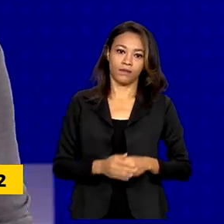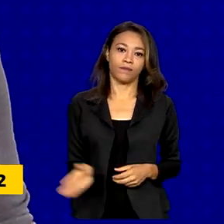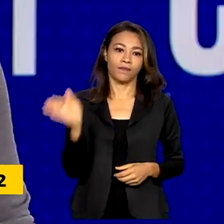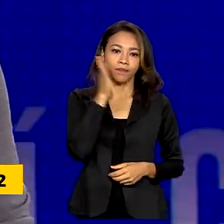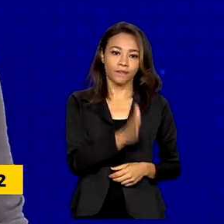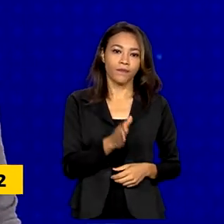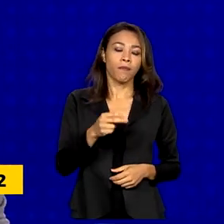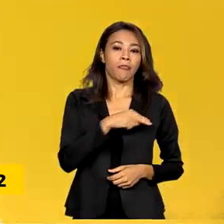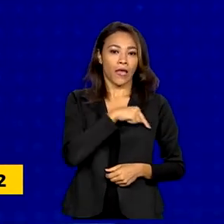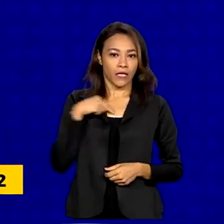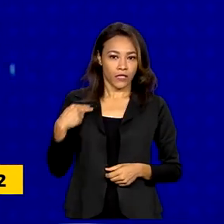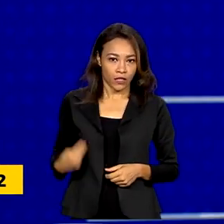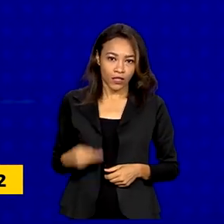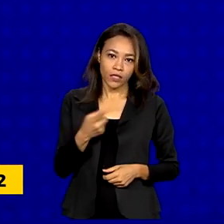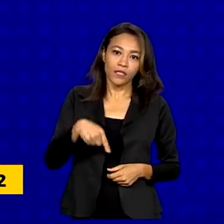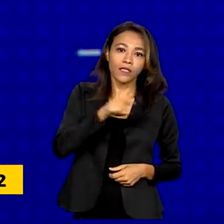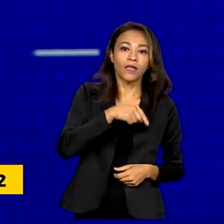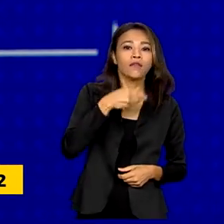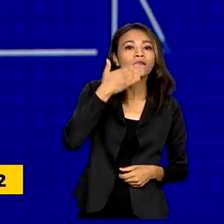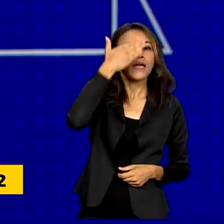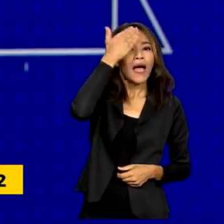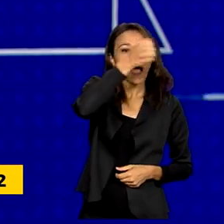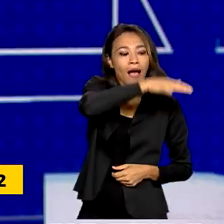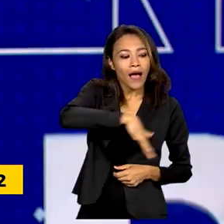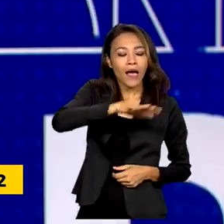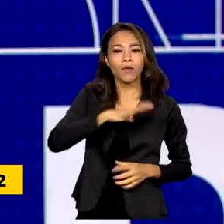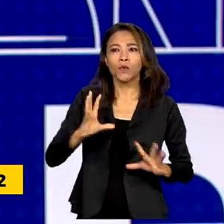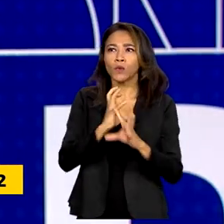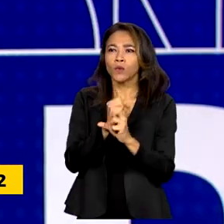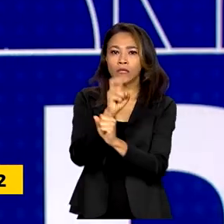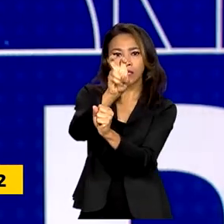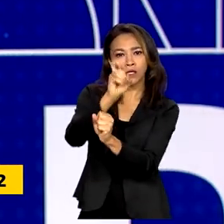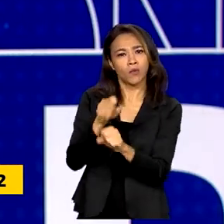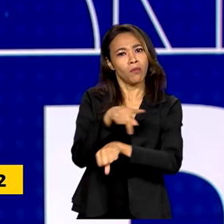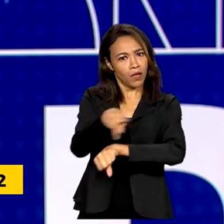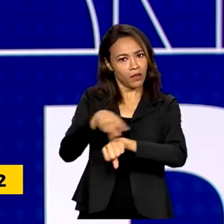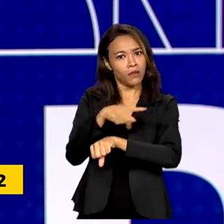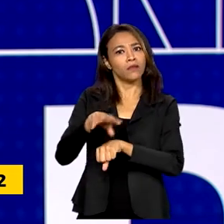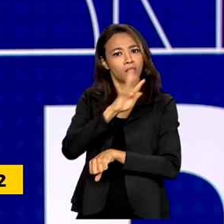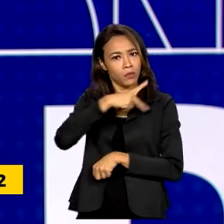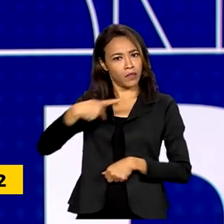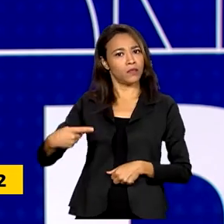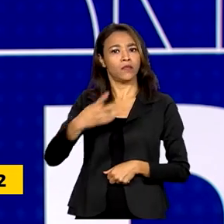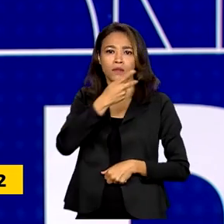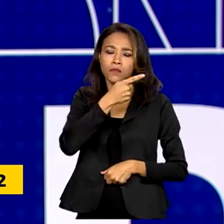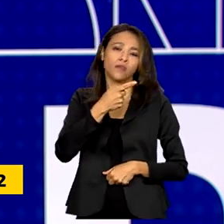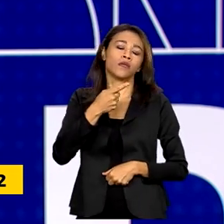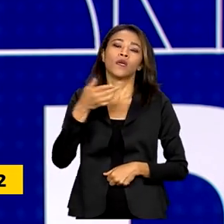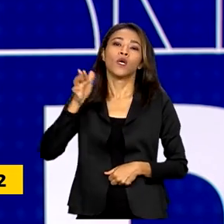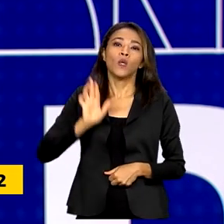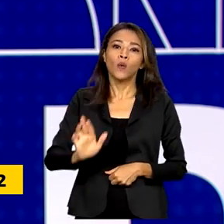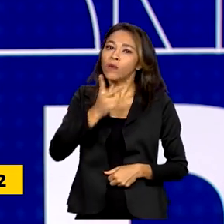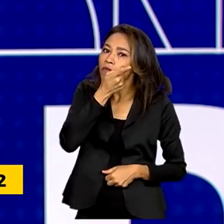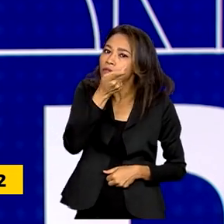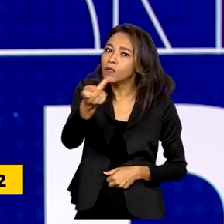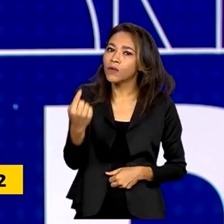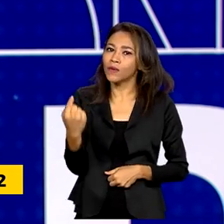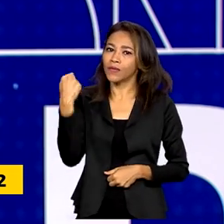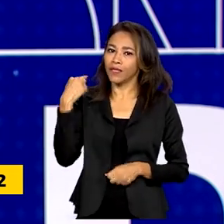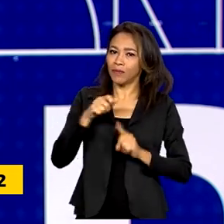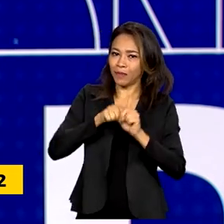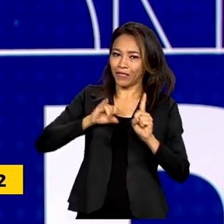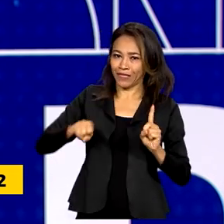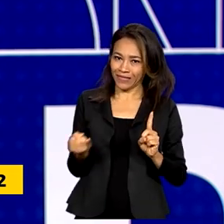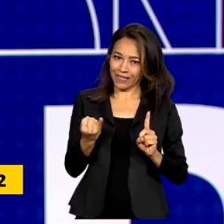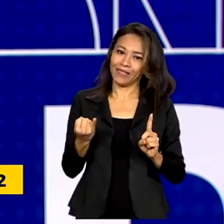Com a China e os Emirados Árabes, já são 5 países visitados por Lula desde que assumiu a presidência. E a questão climática